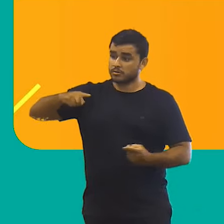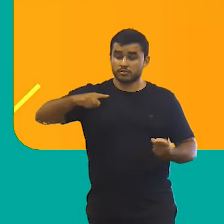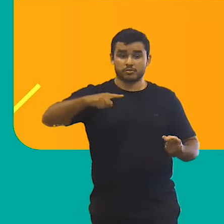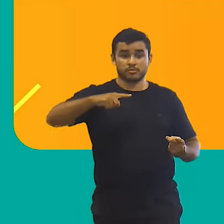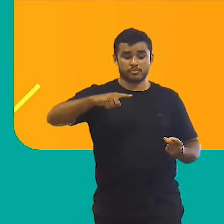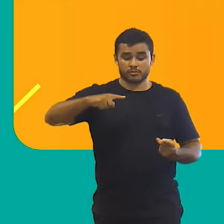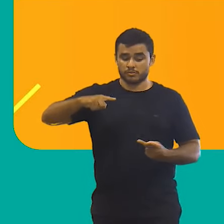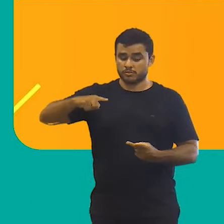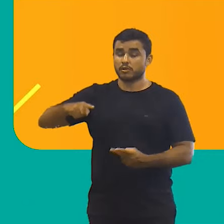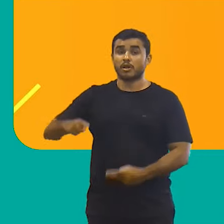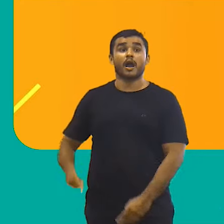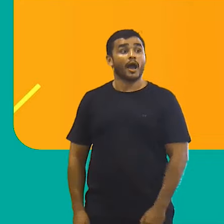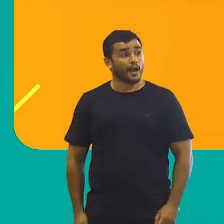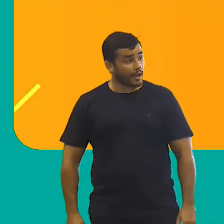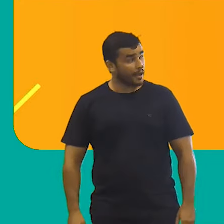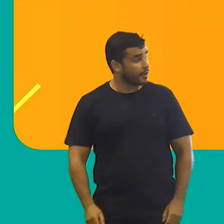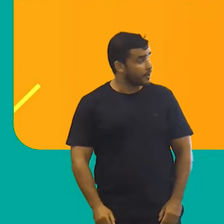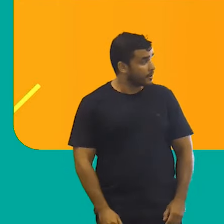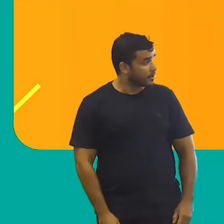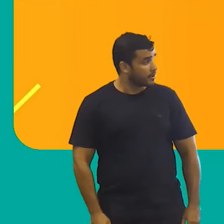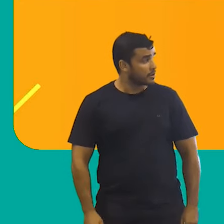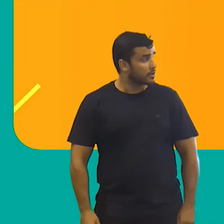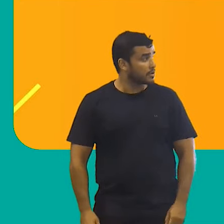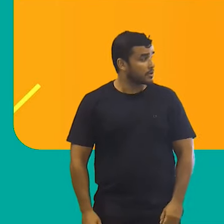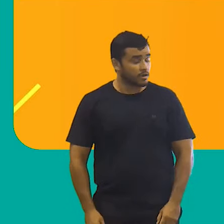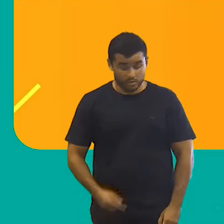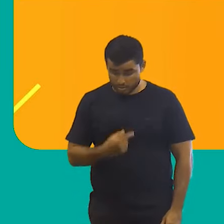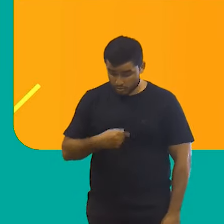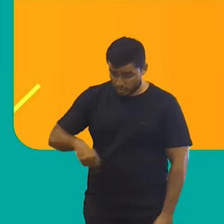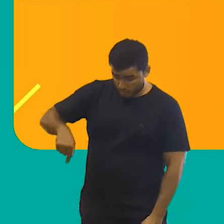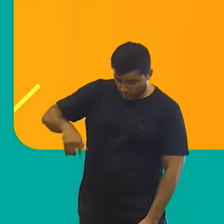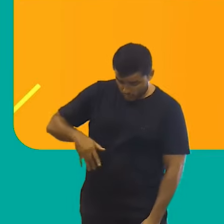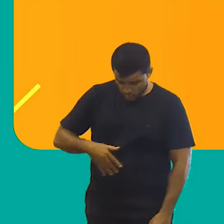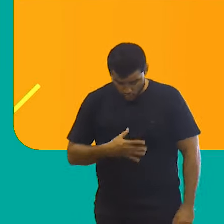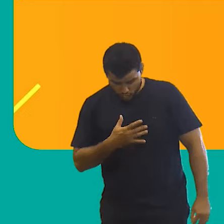acontecendo com o pêndulo? Ele está pegando a minha oscilação.